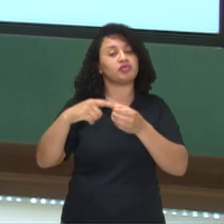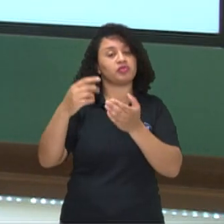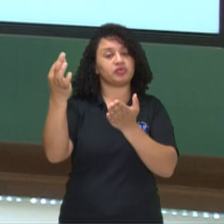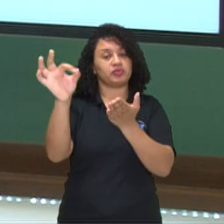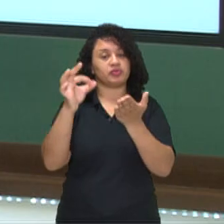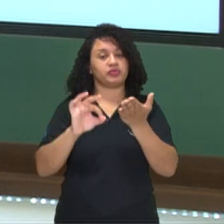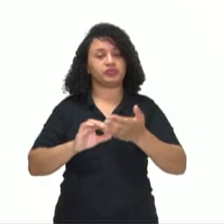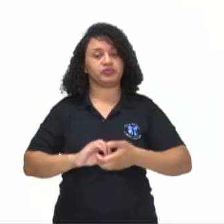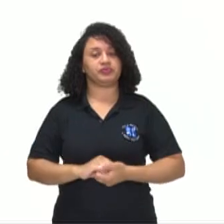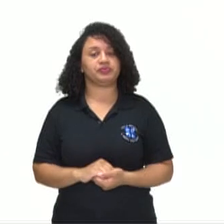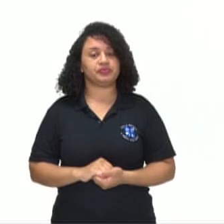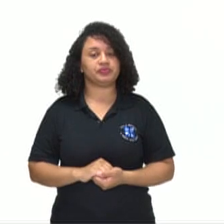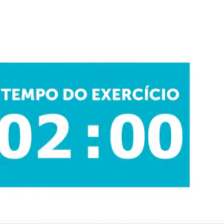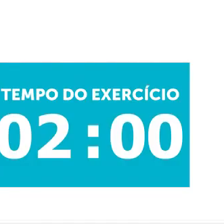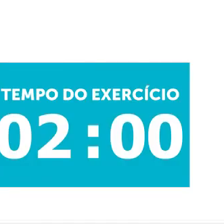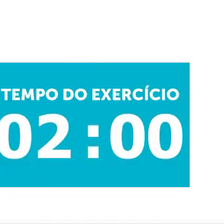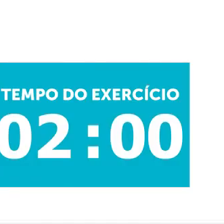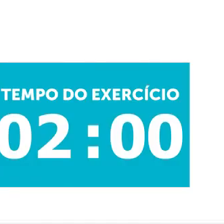com a correção.